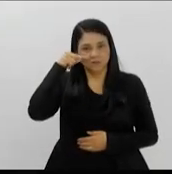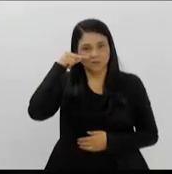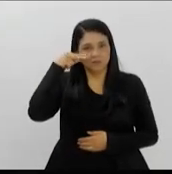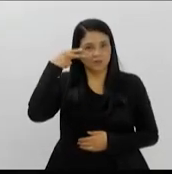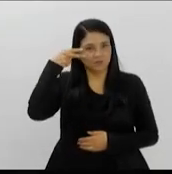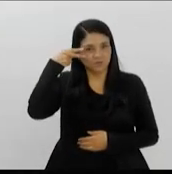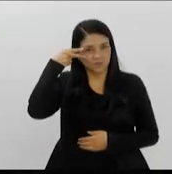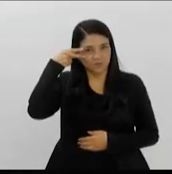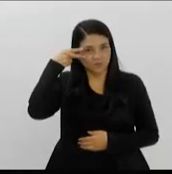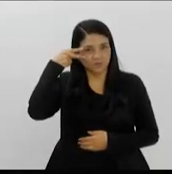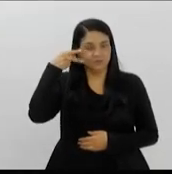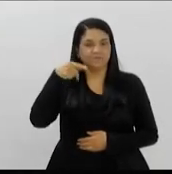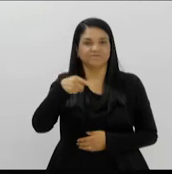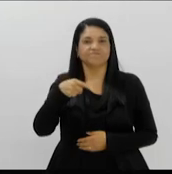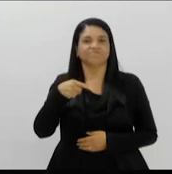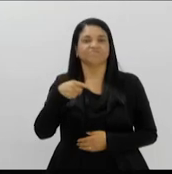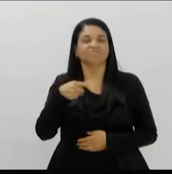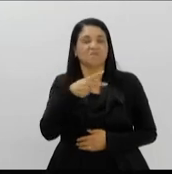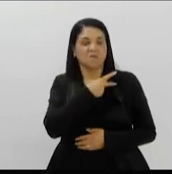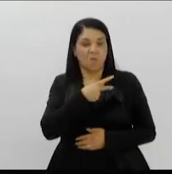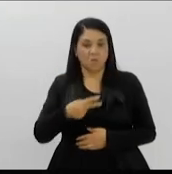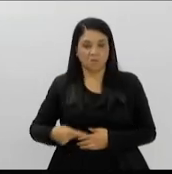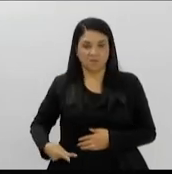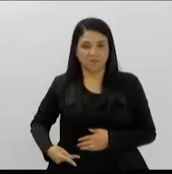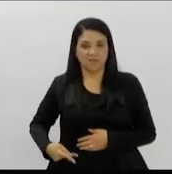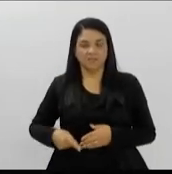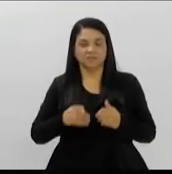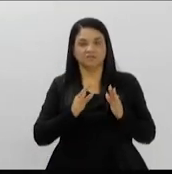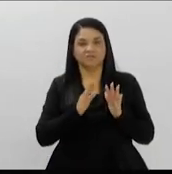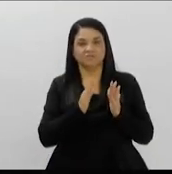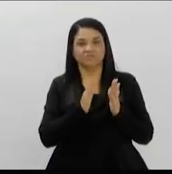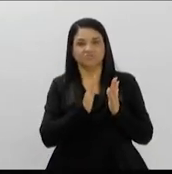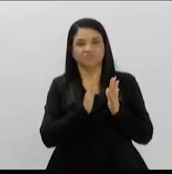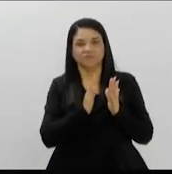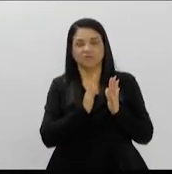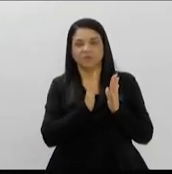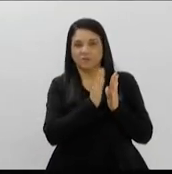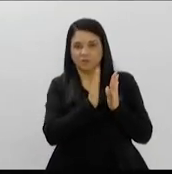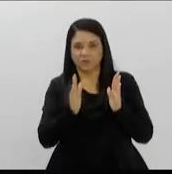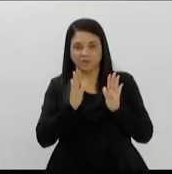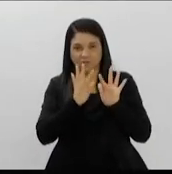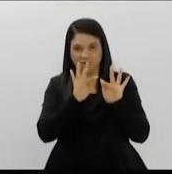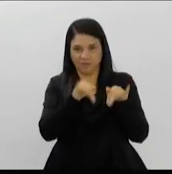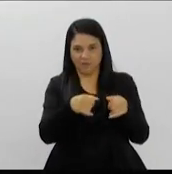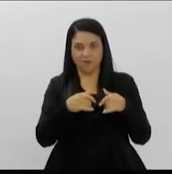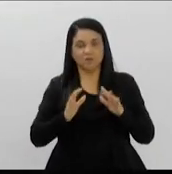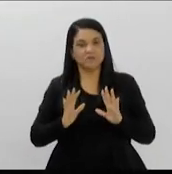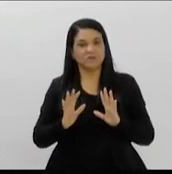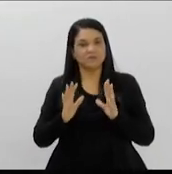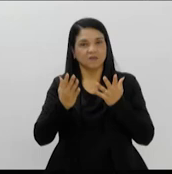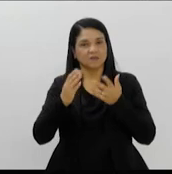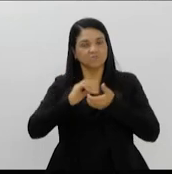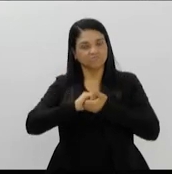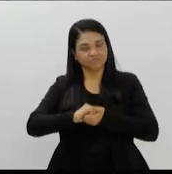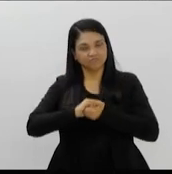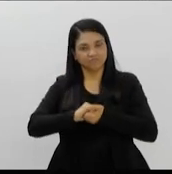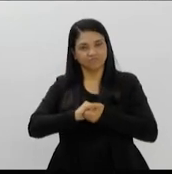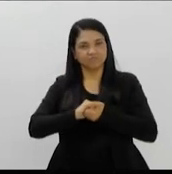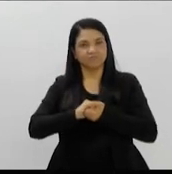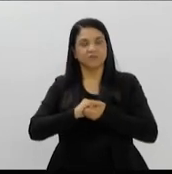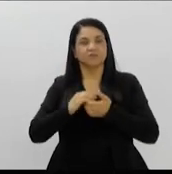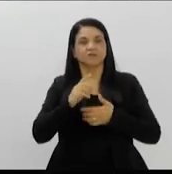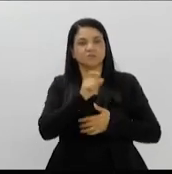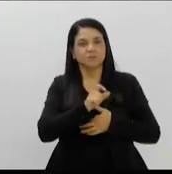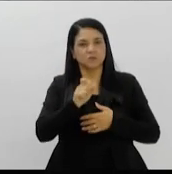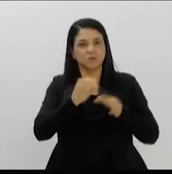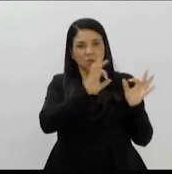está presidindo aqui o expediente final. Saudar todas as pessoas que estão acompanhando, nos acompanhando aqui pela TV